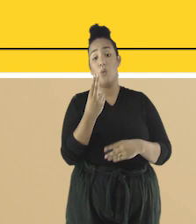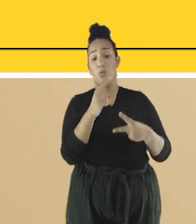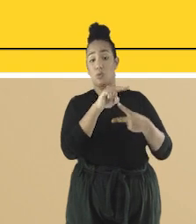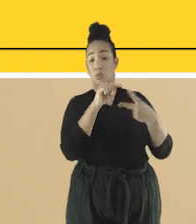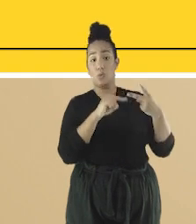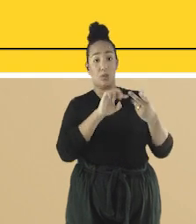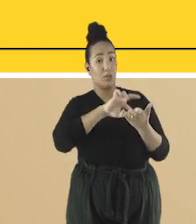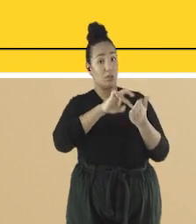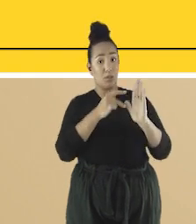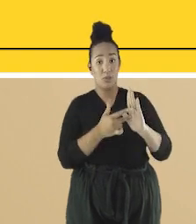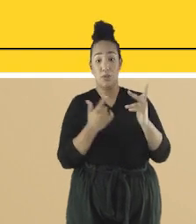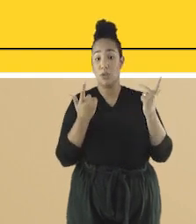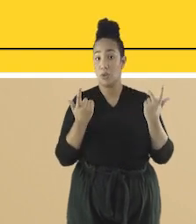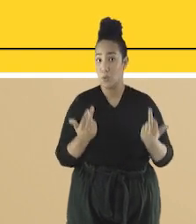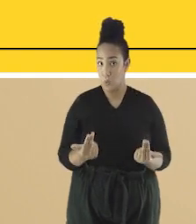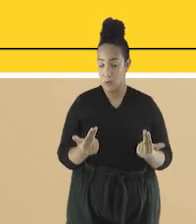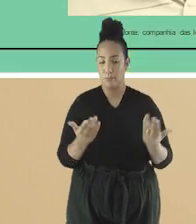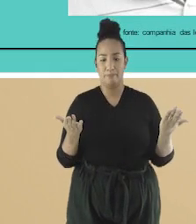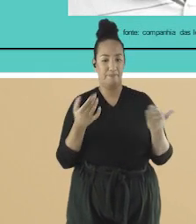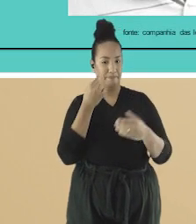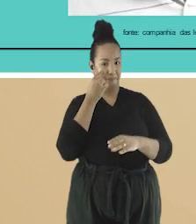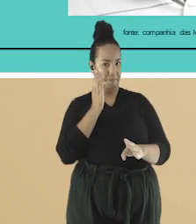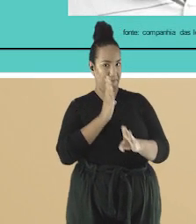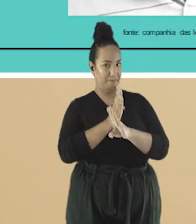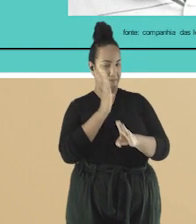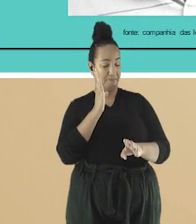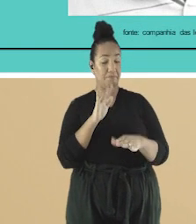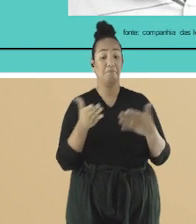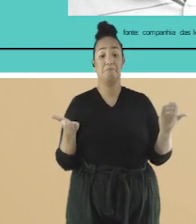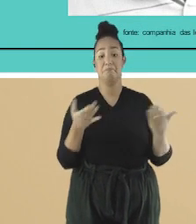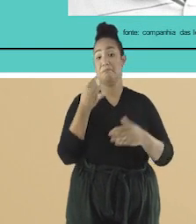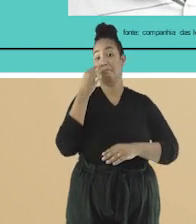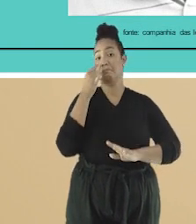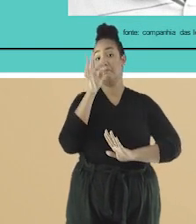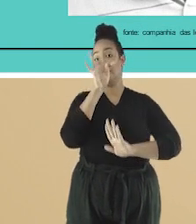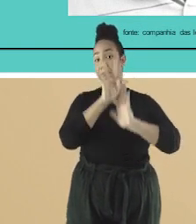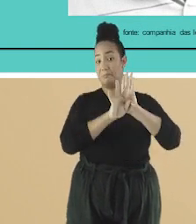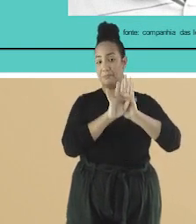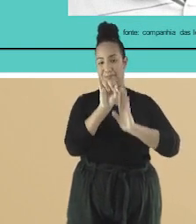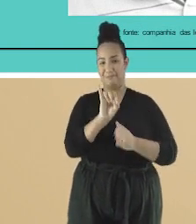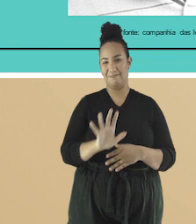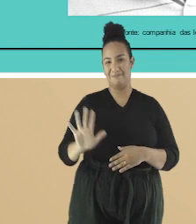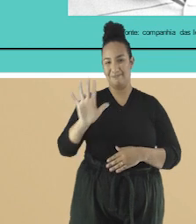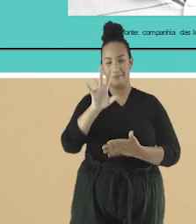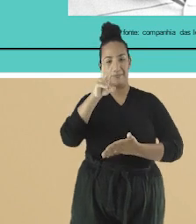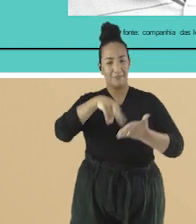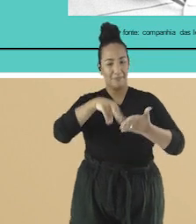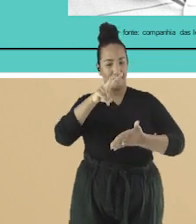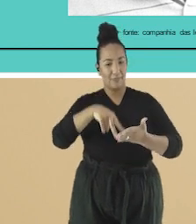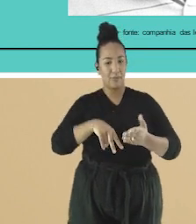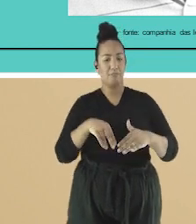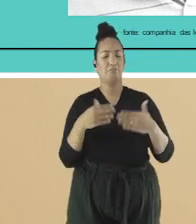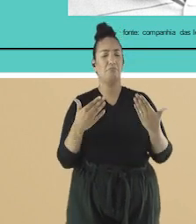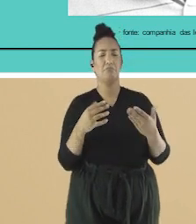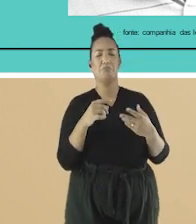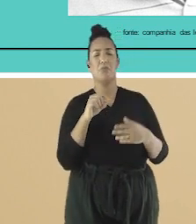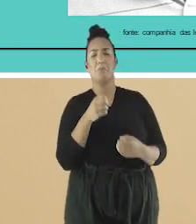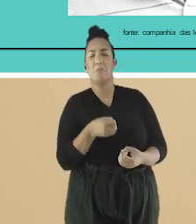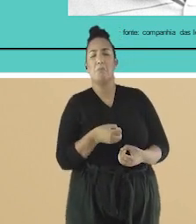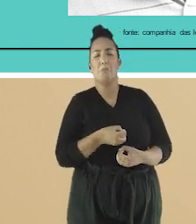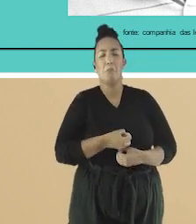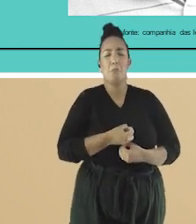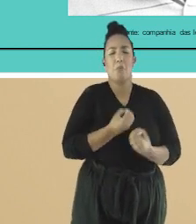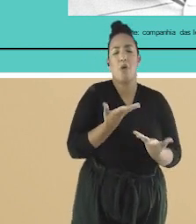coisa? Vamos descobrir juntos? Que tal lermos esse texto que vocês estão vendo aí na tela? Mas será que é um poema ou